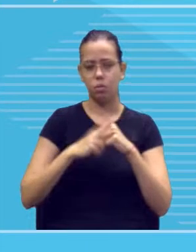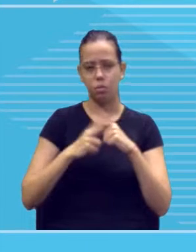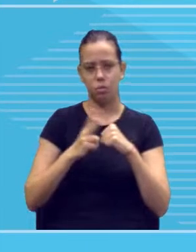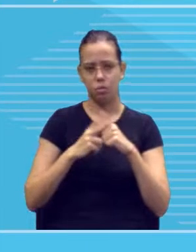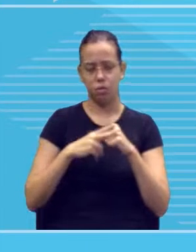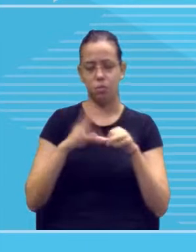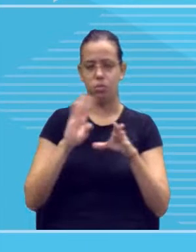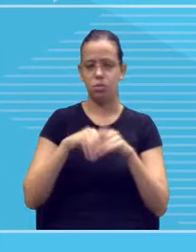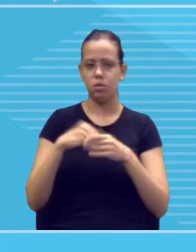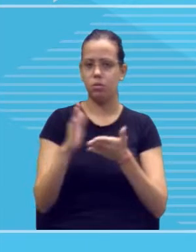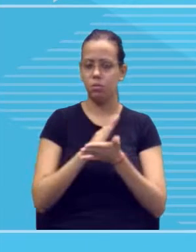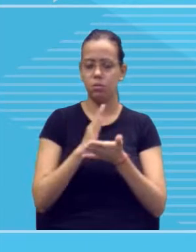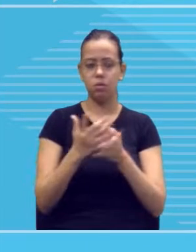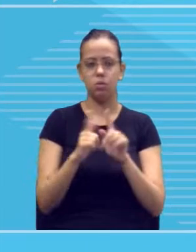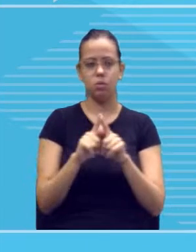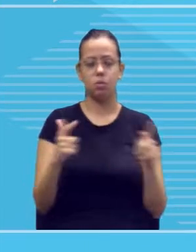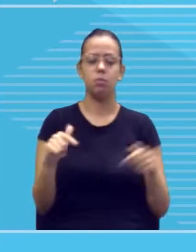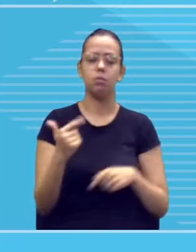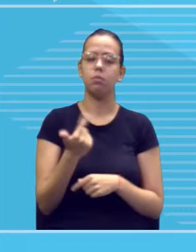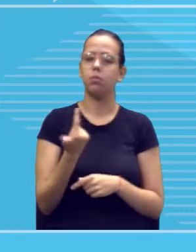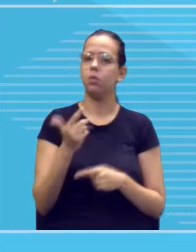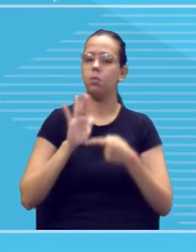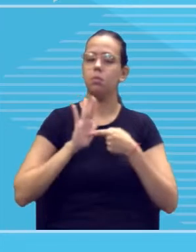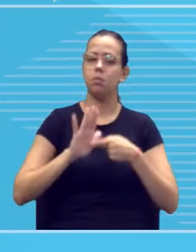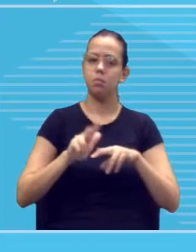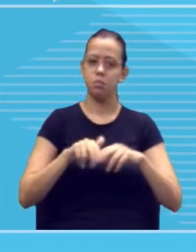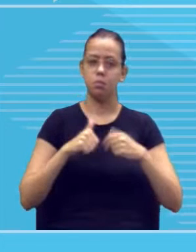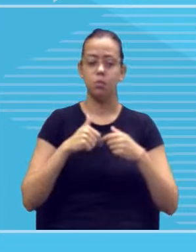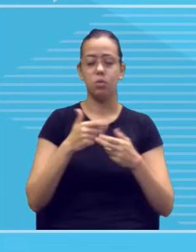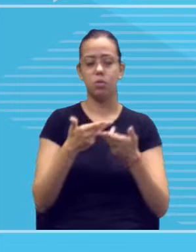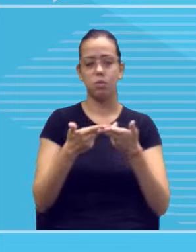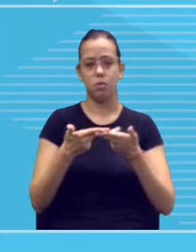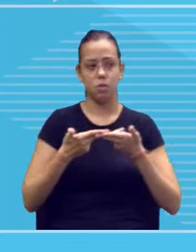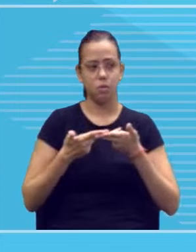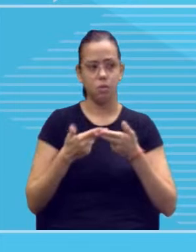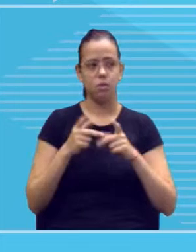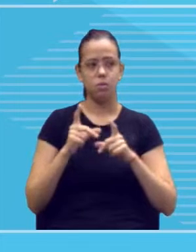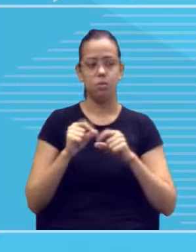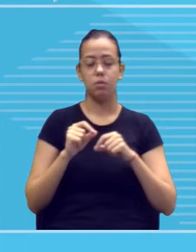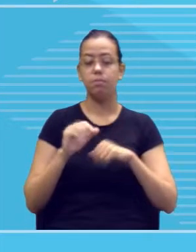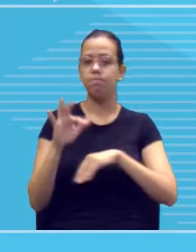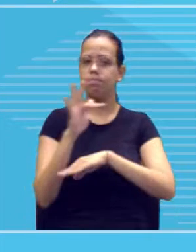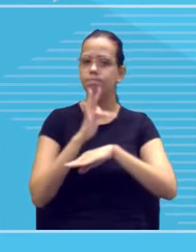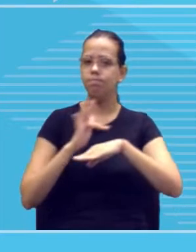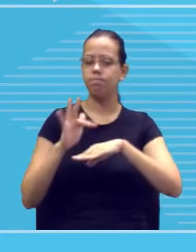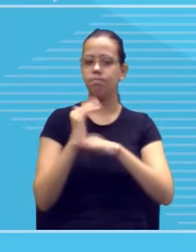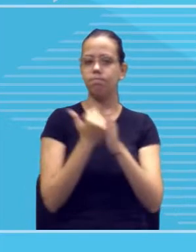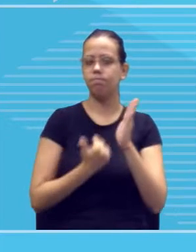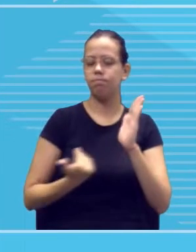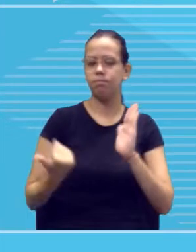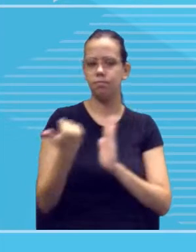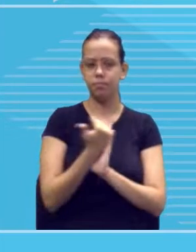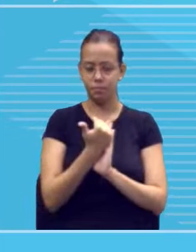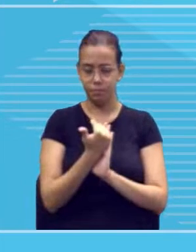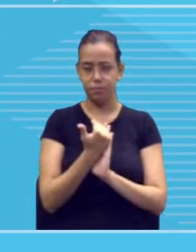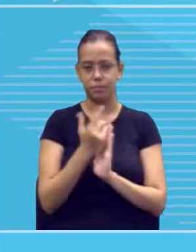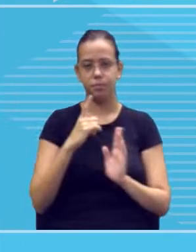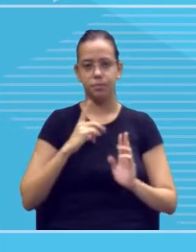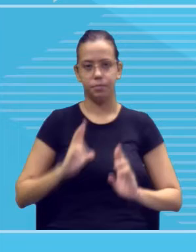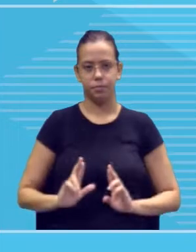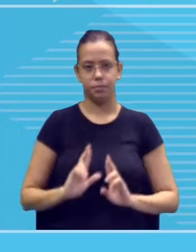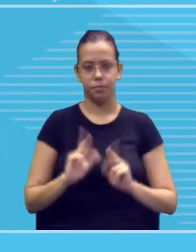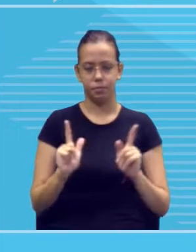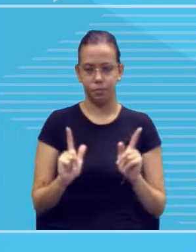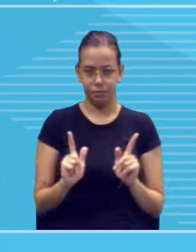não aparece mais porque ele é utilizado de maneira bastante normal muito formado então é essa a diferença